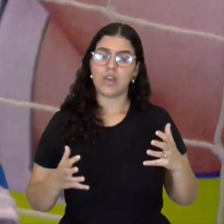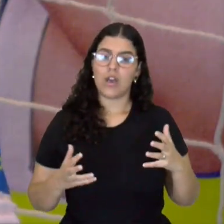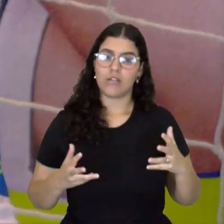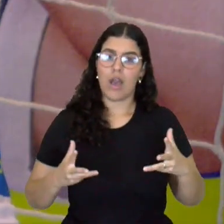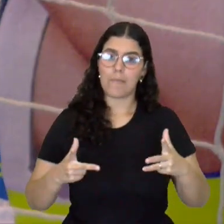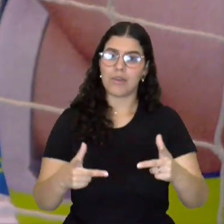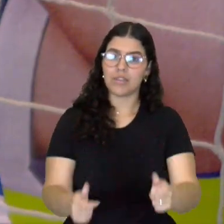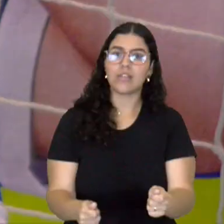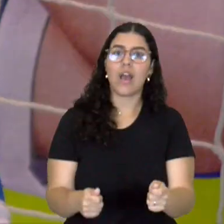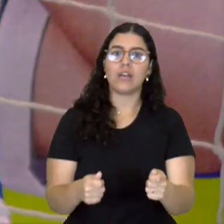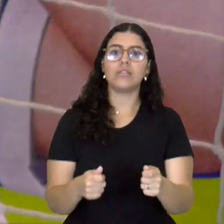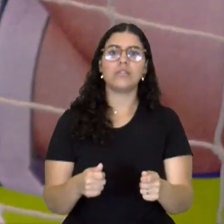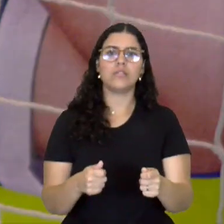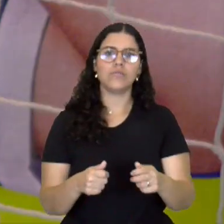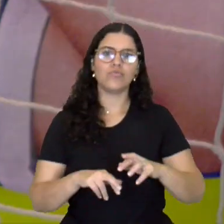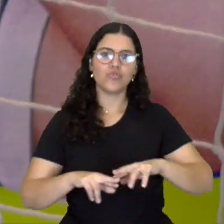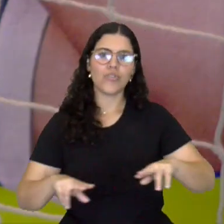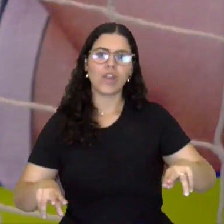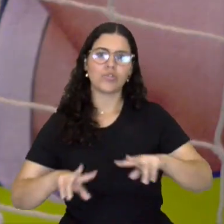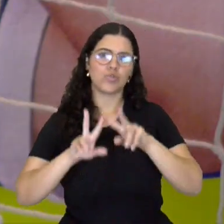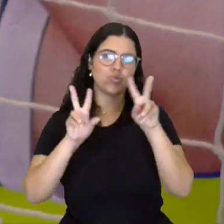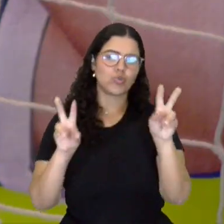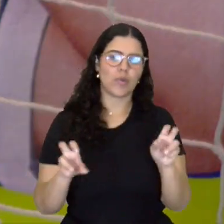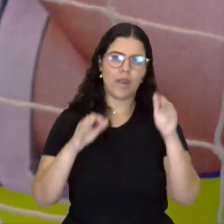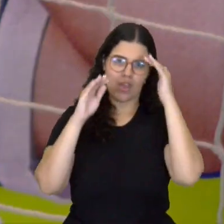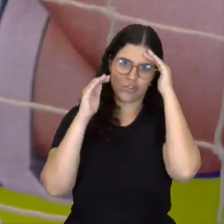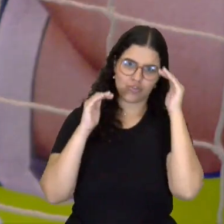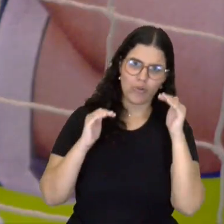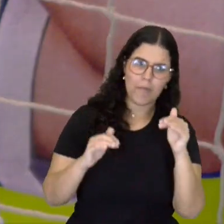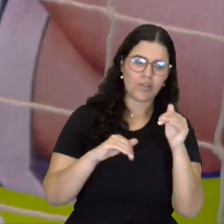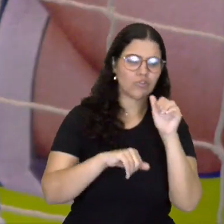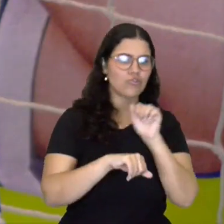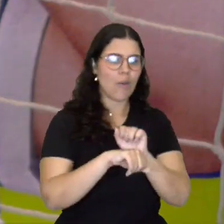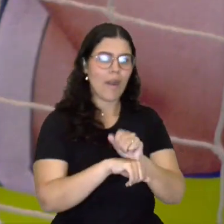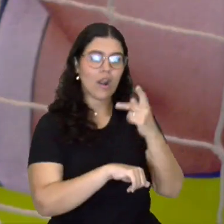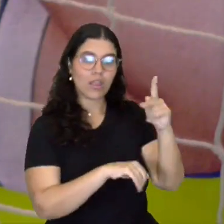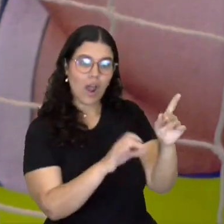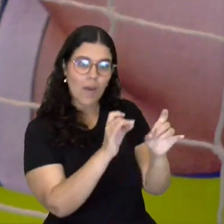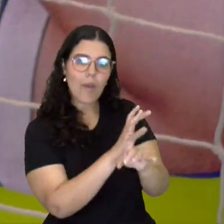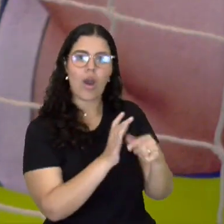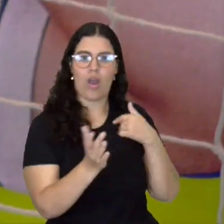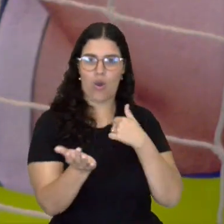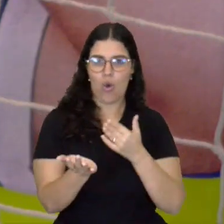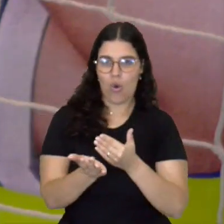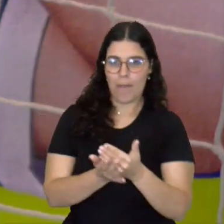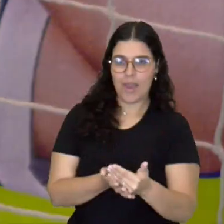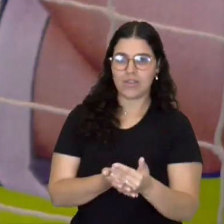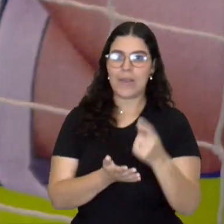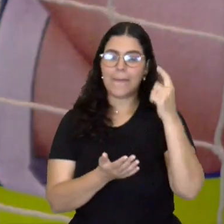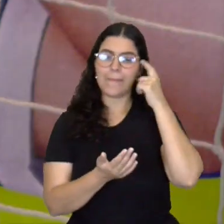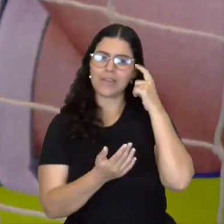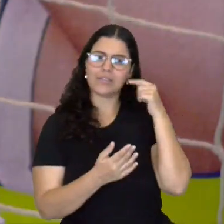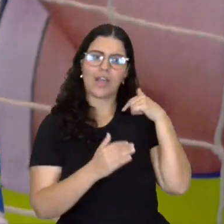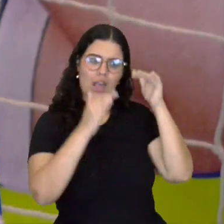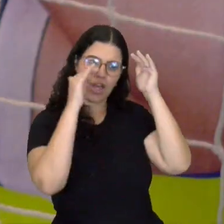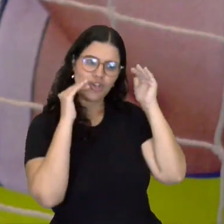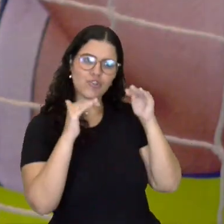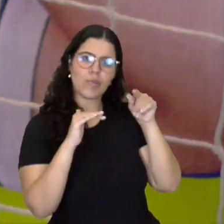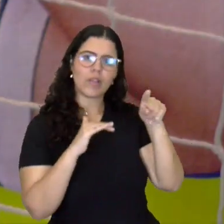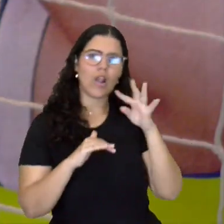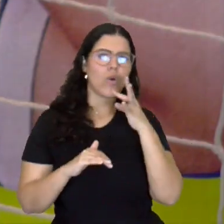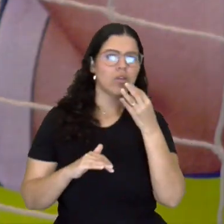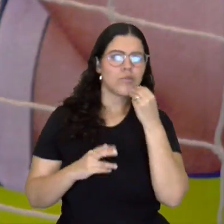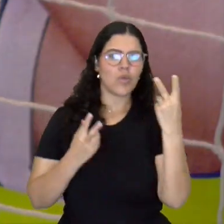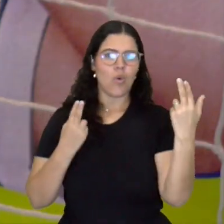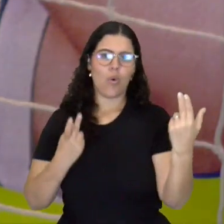outro com cordialidade, de saber esperar a sua vez, de que não é só você que sabe, não sou eu que domino aquele conhecimento, de